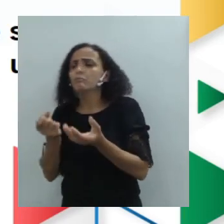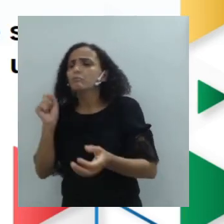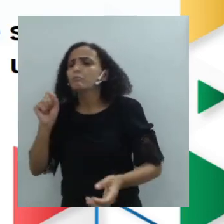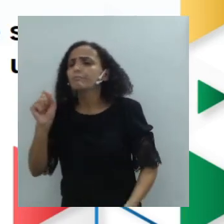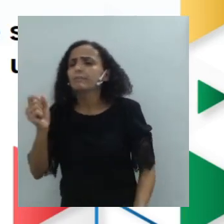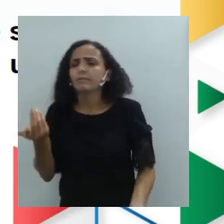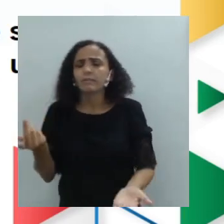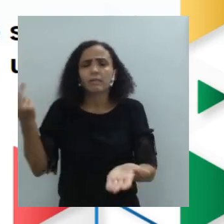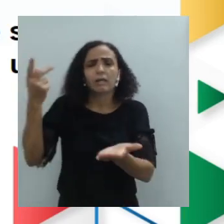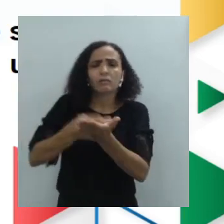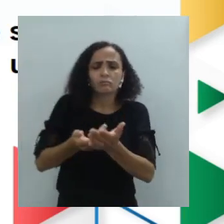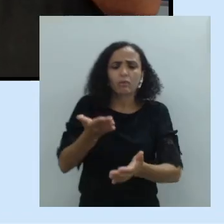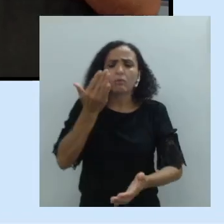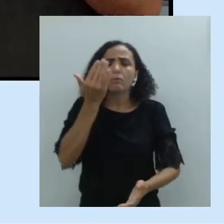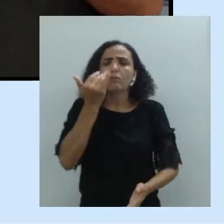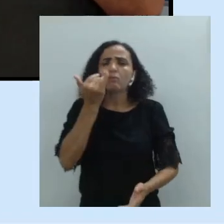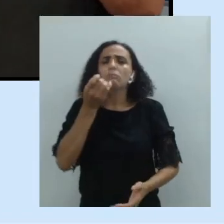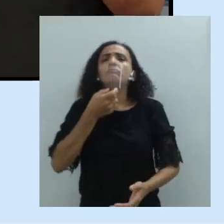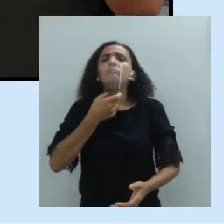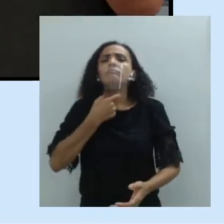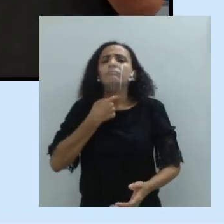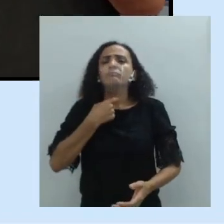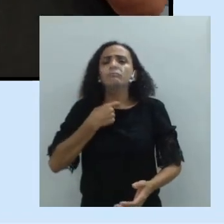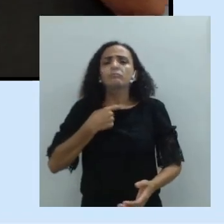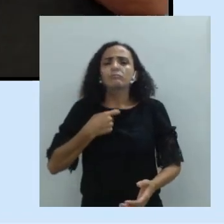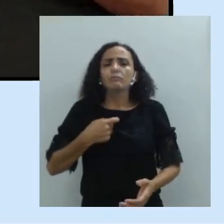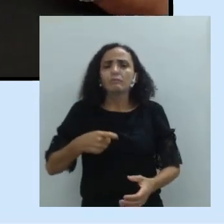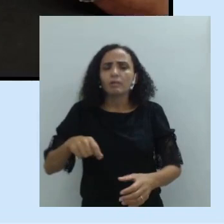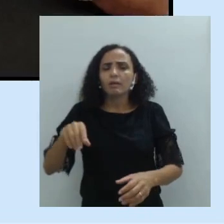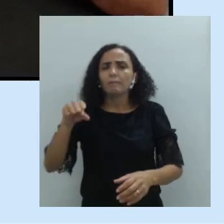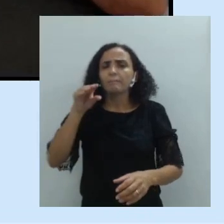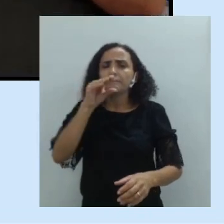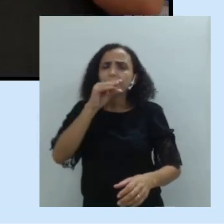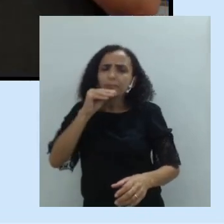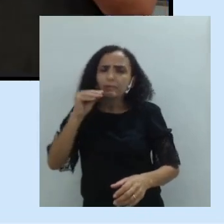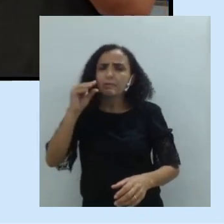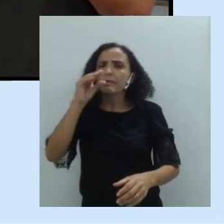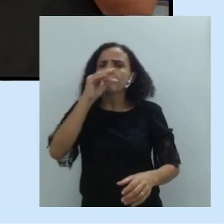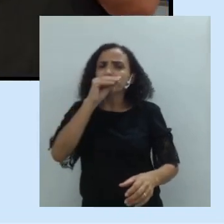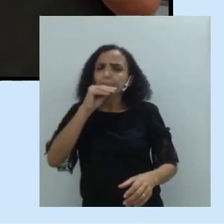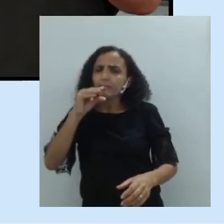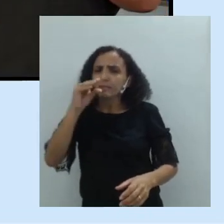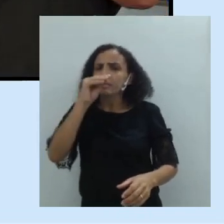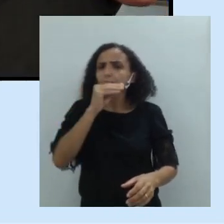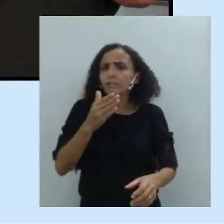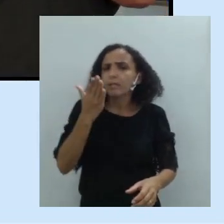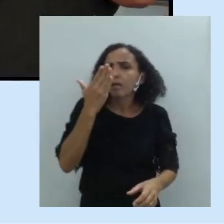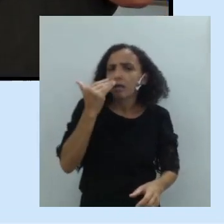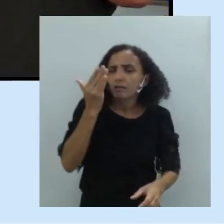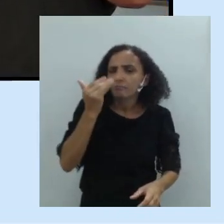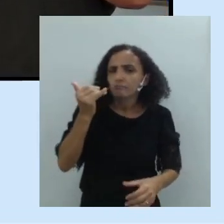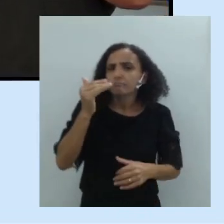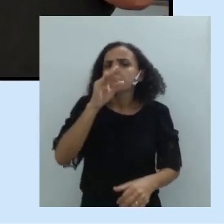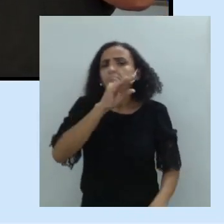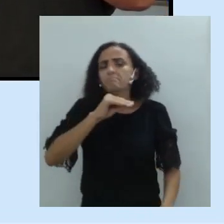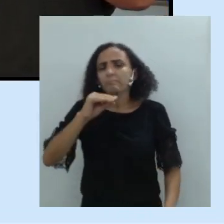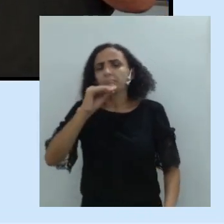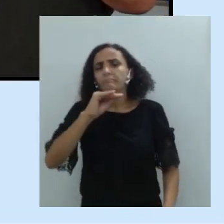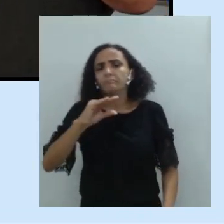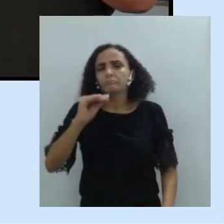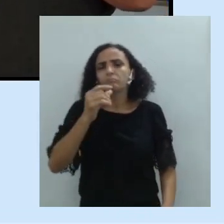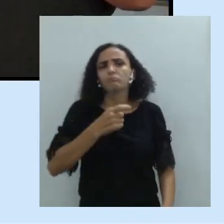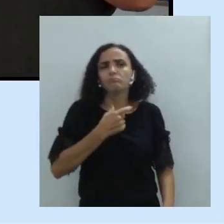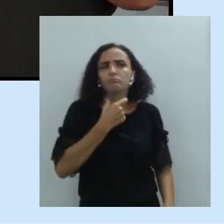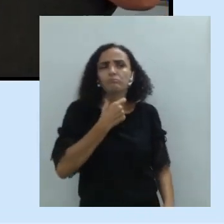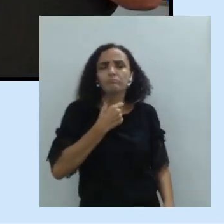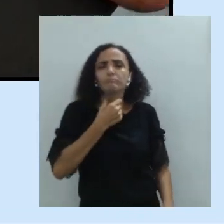onde vai começar a digestão na boca pela amilase salivar, tá certo? Pela enzima, desce pela traqueia,